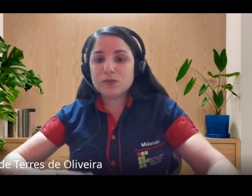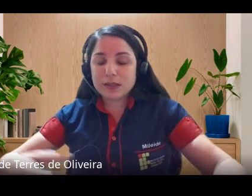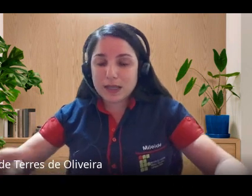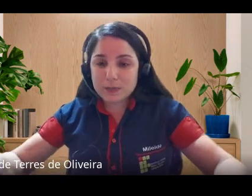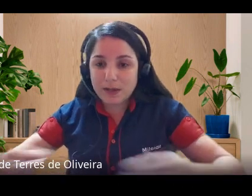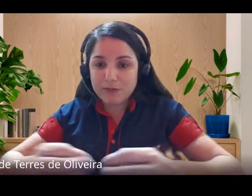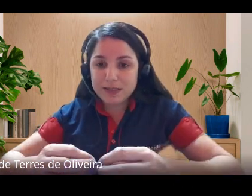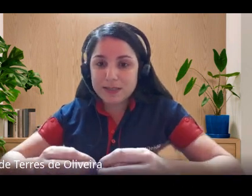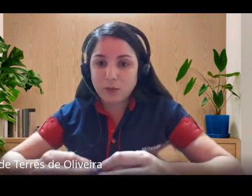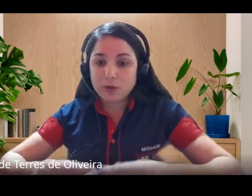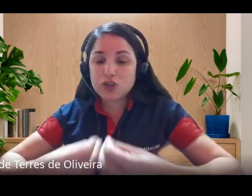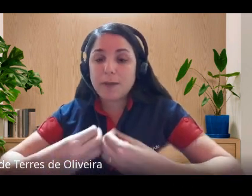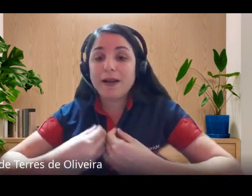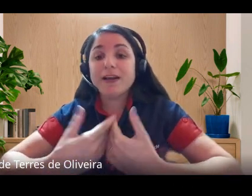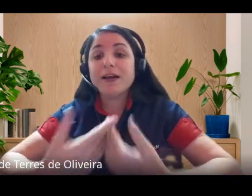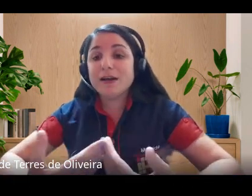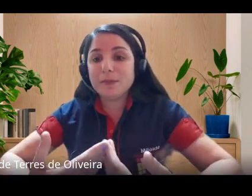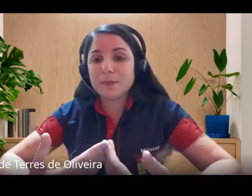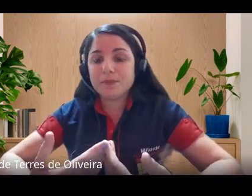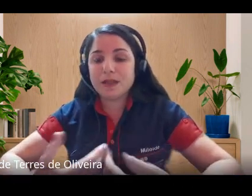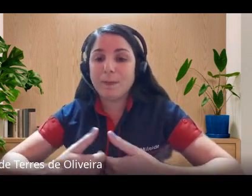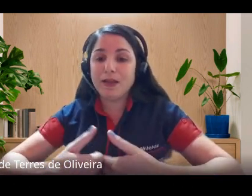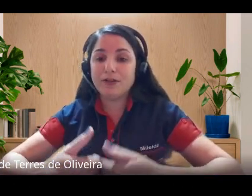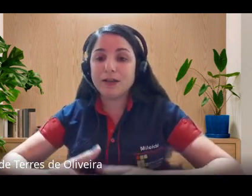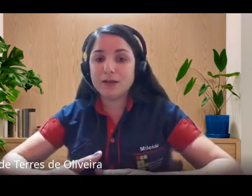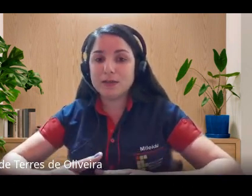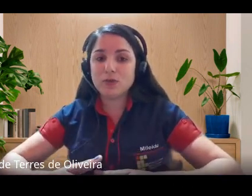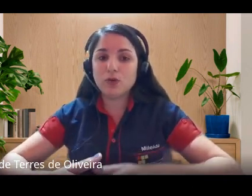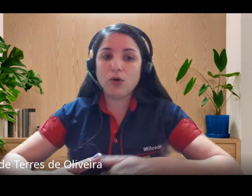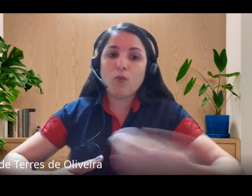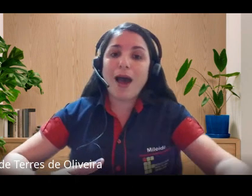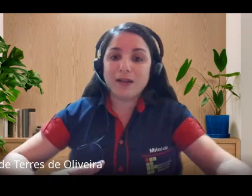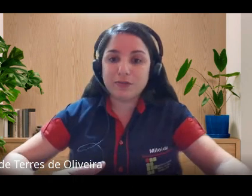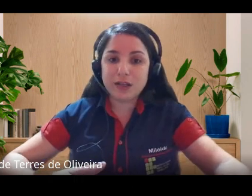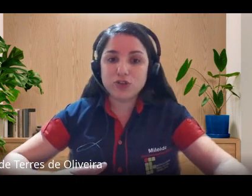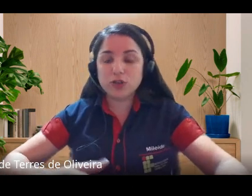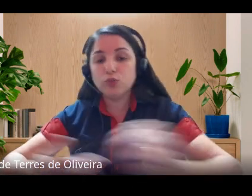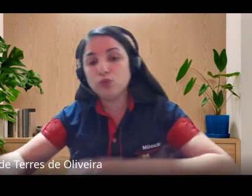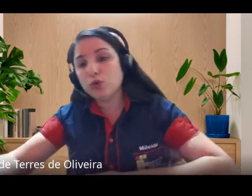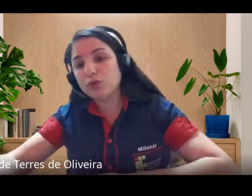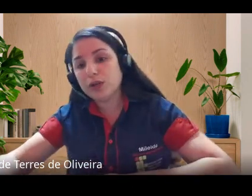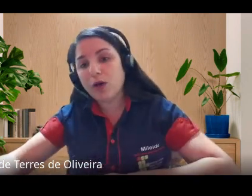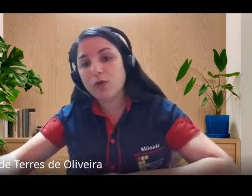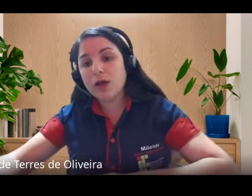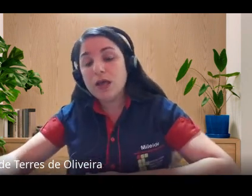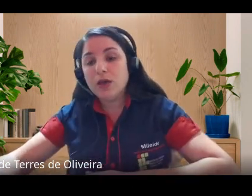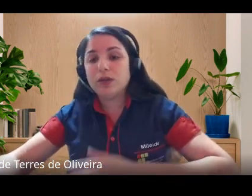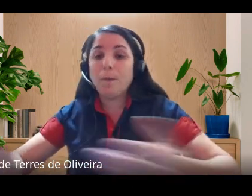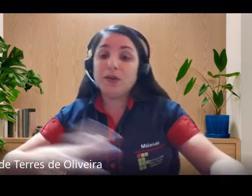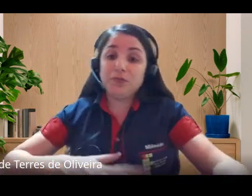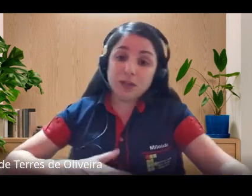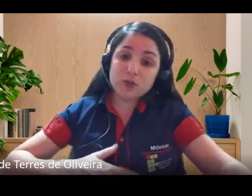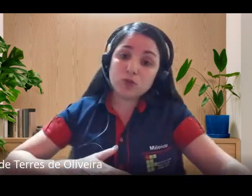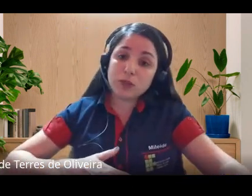ela acontece pela fixação. Então, a gente tem a palavra cama. Da palavra cama, se eu coloco um A na frente e um do no final, eu